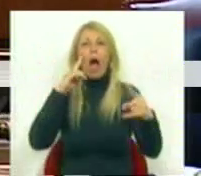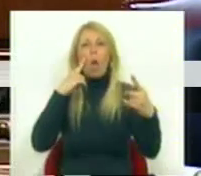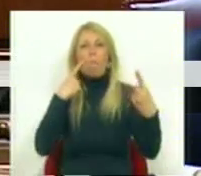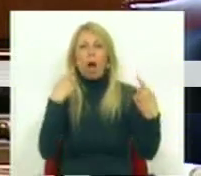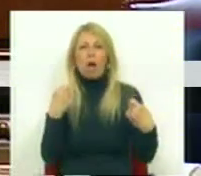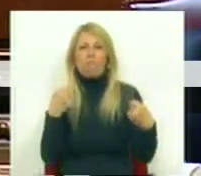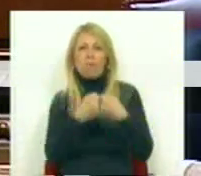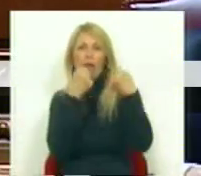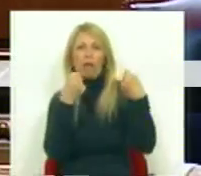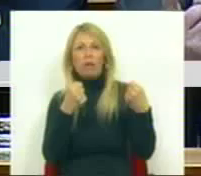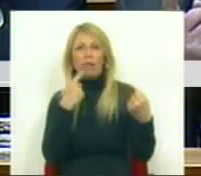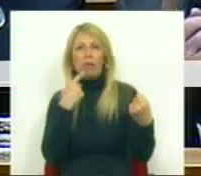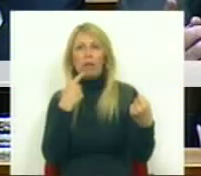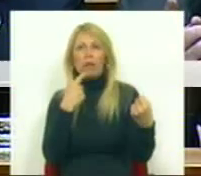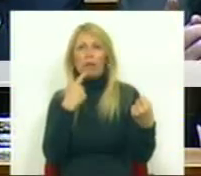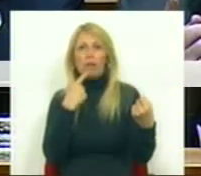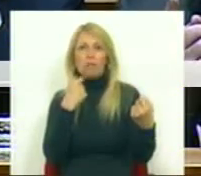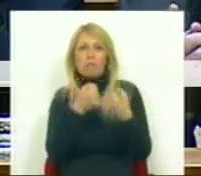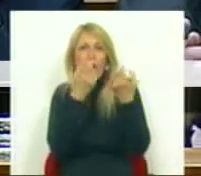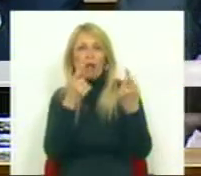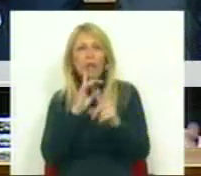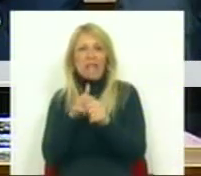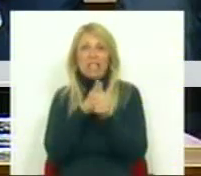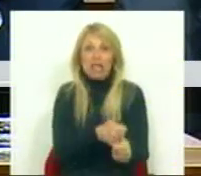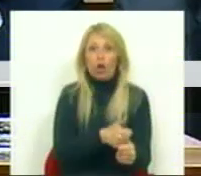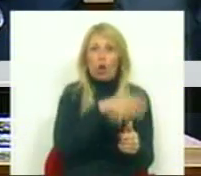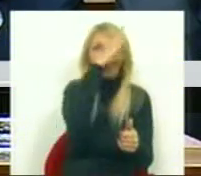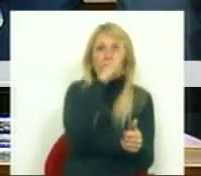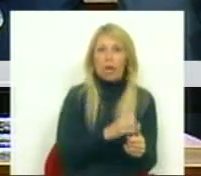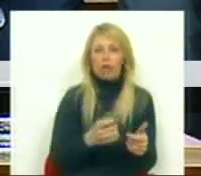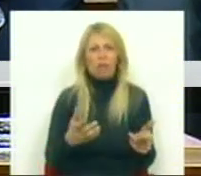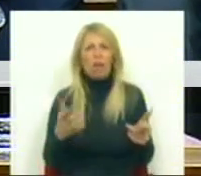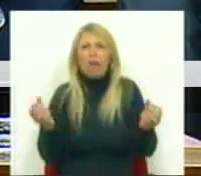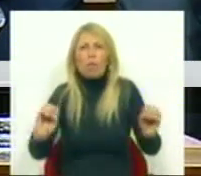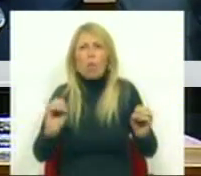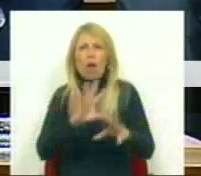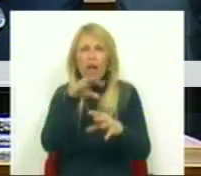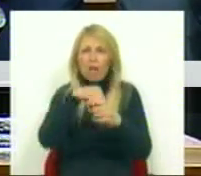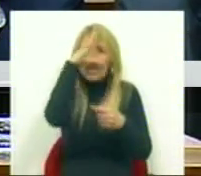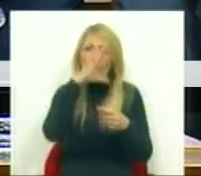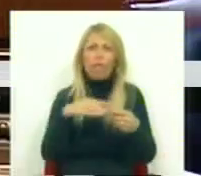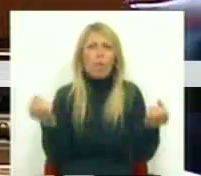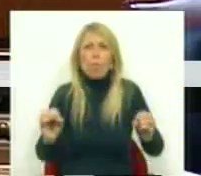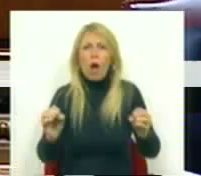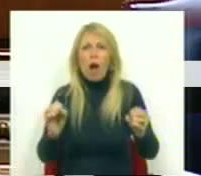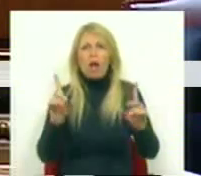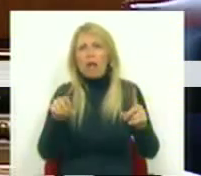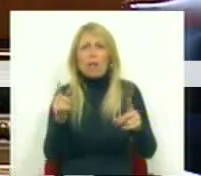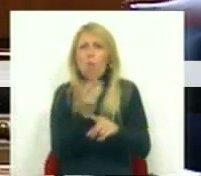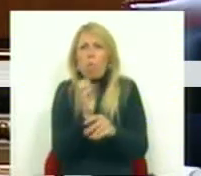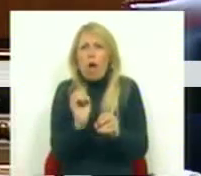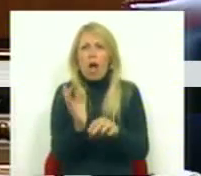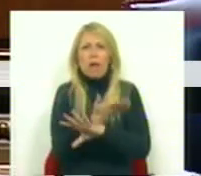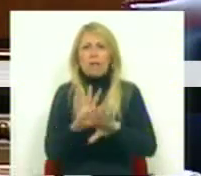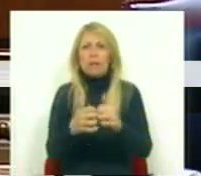disse, entre seguidores de ministros. Isso não existe no Governo, senhor deputado. Nem há desmantelamento de